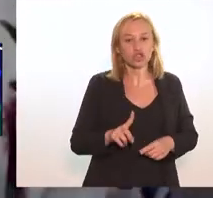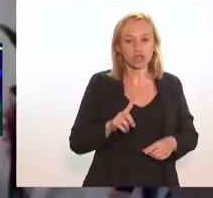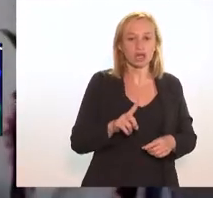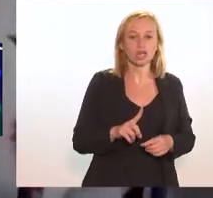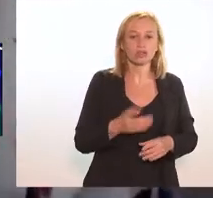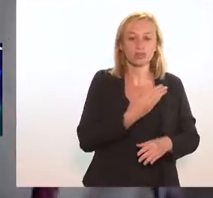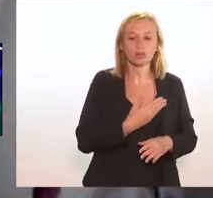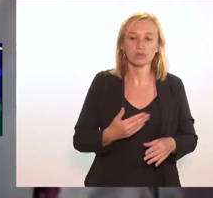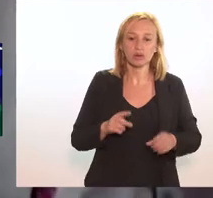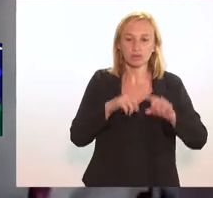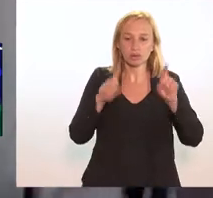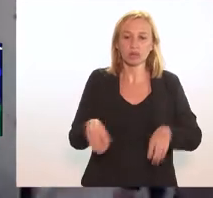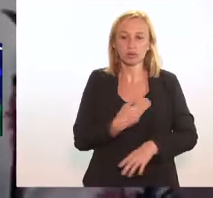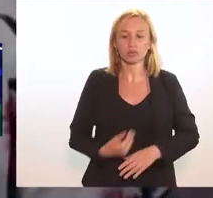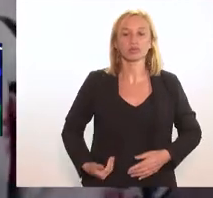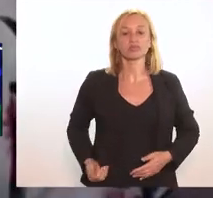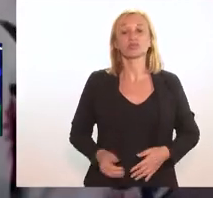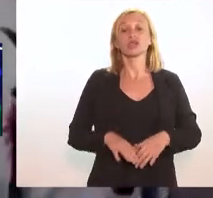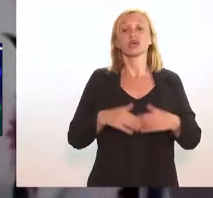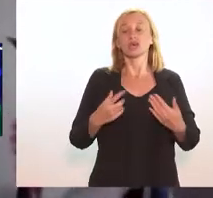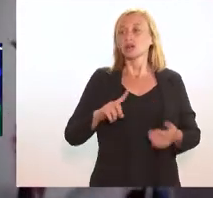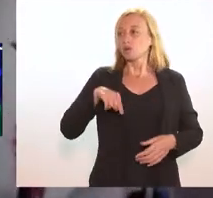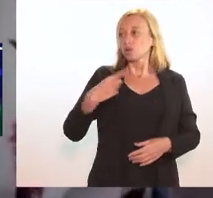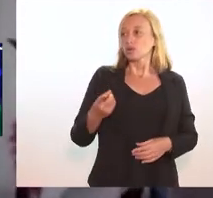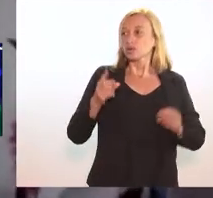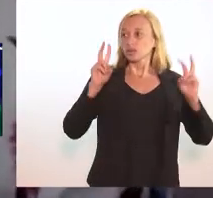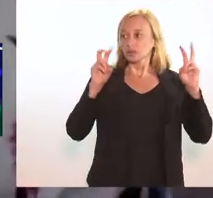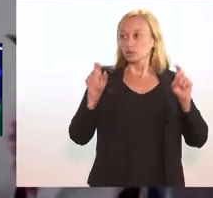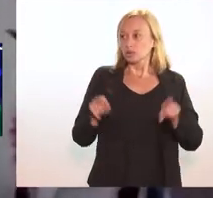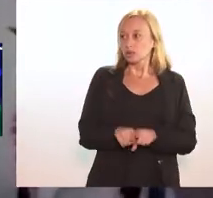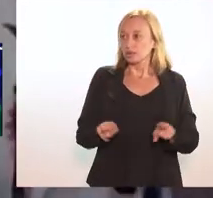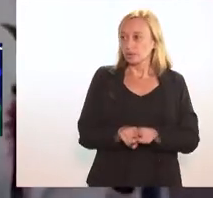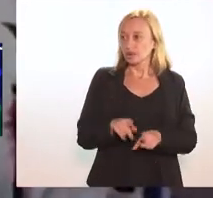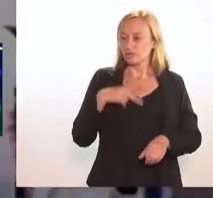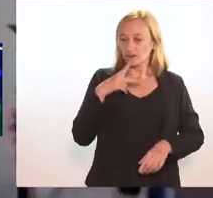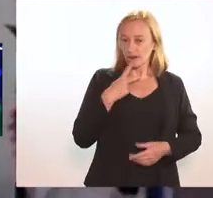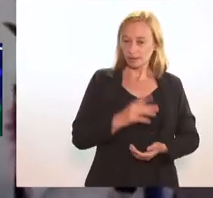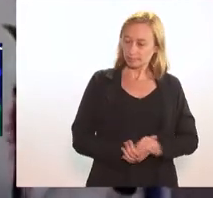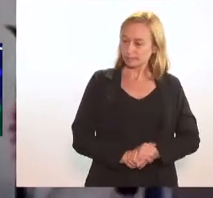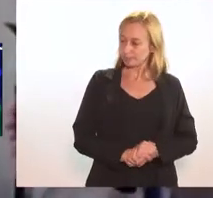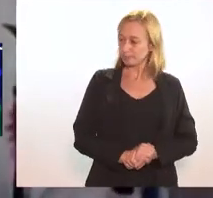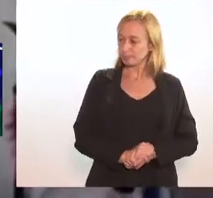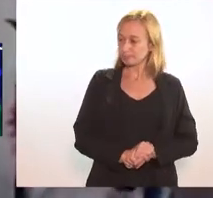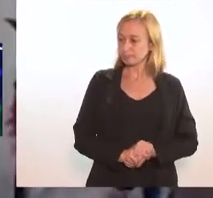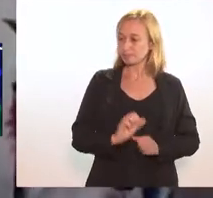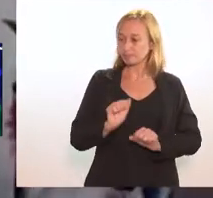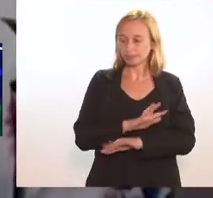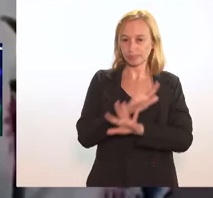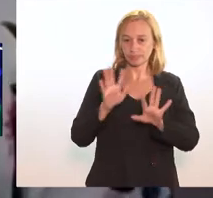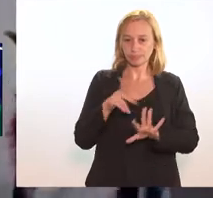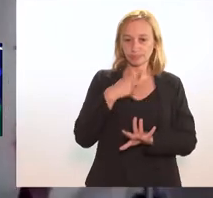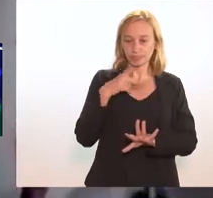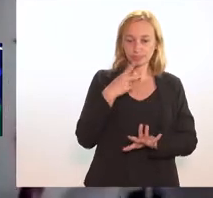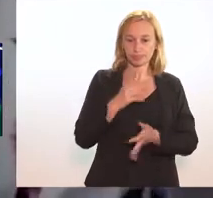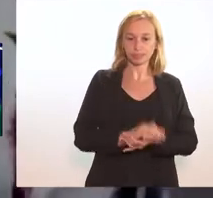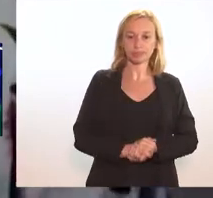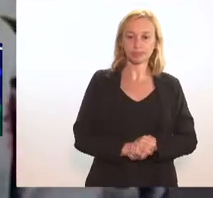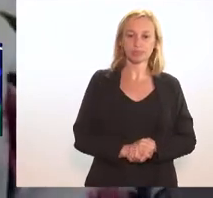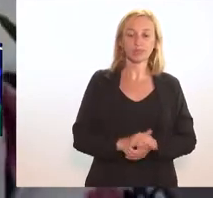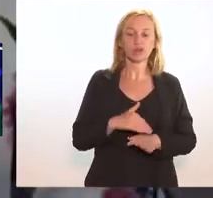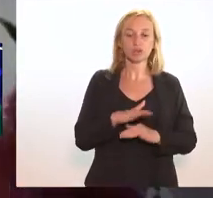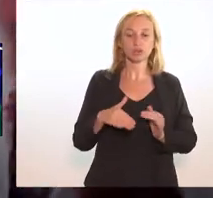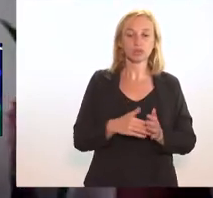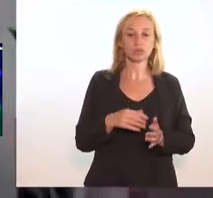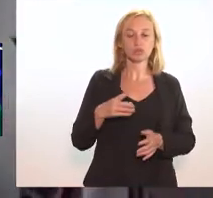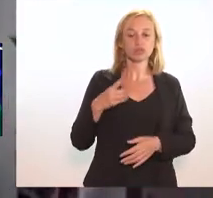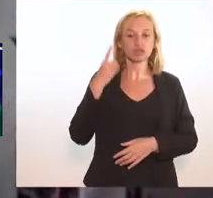o crédito consignado. Uma outra questão que eu queria me reportar, e aí eu queria, com clareza, dizer a todos os deputados